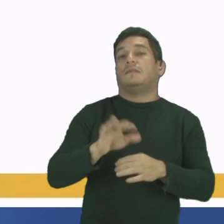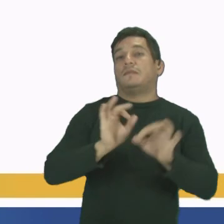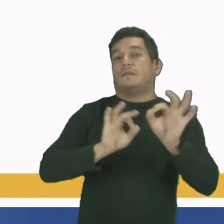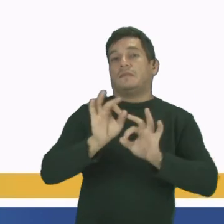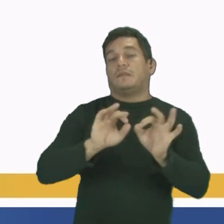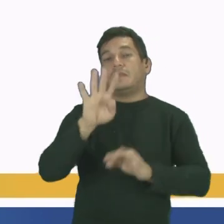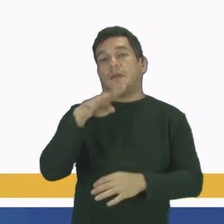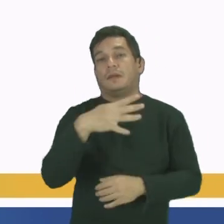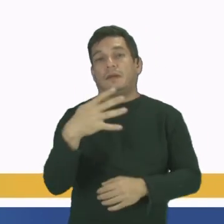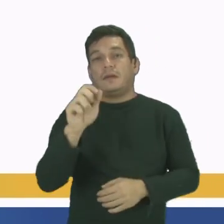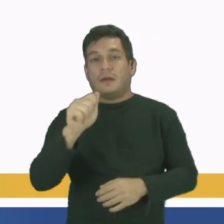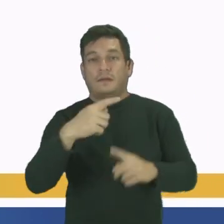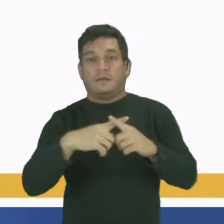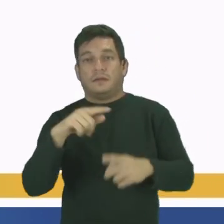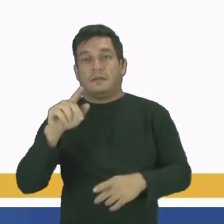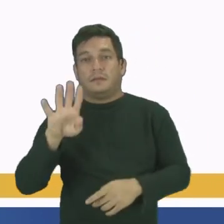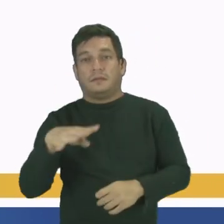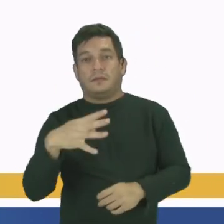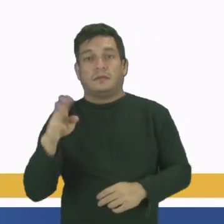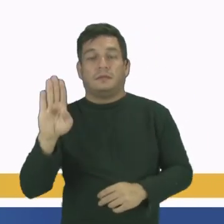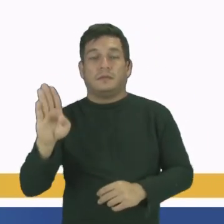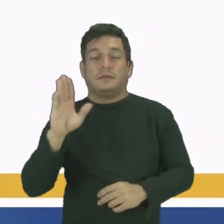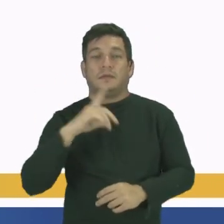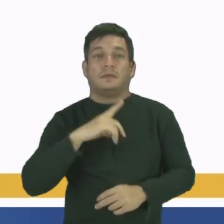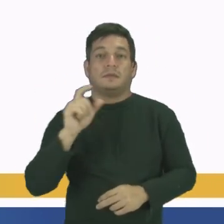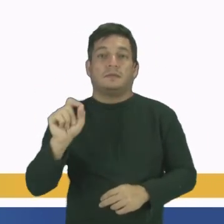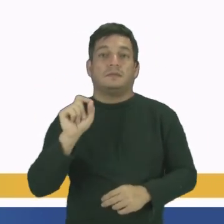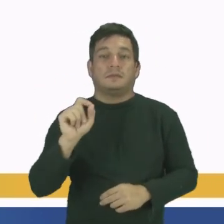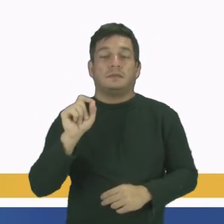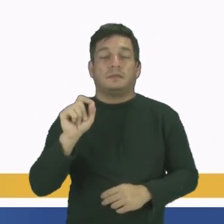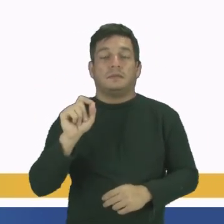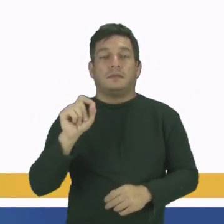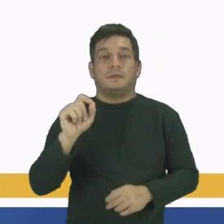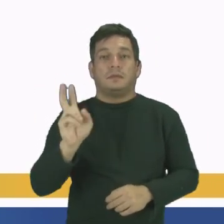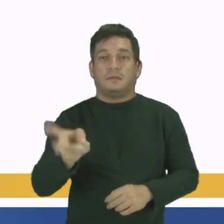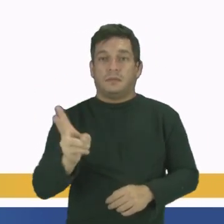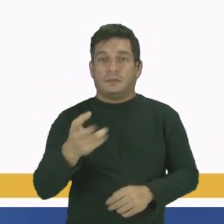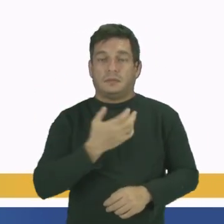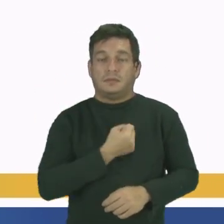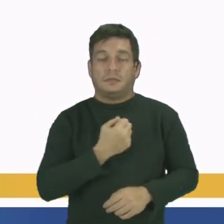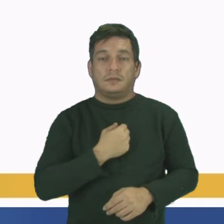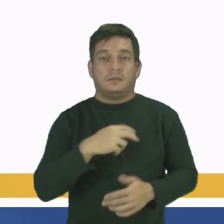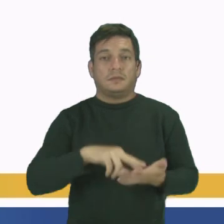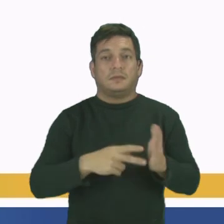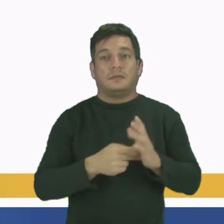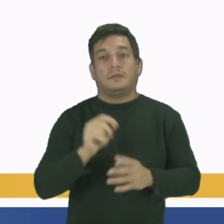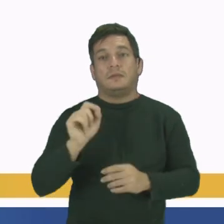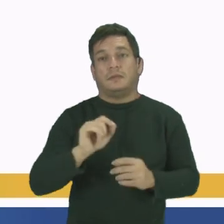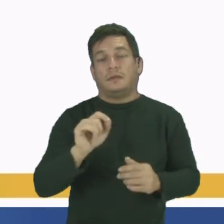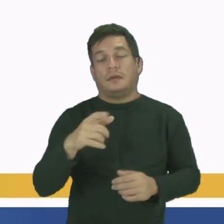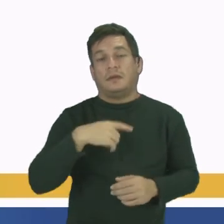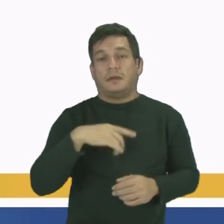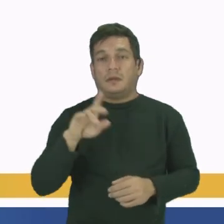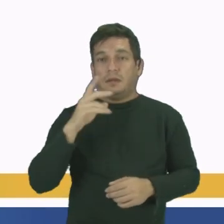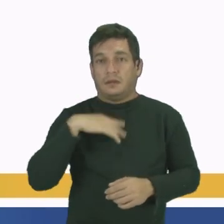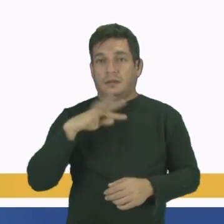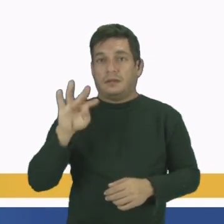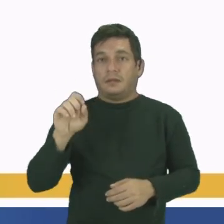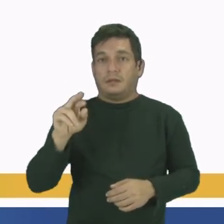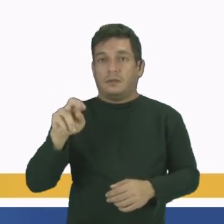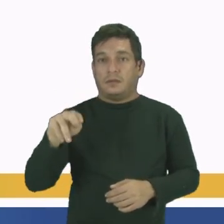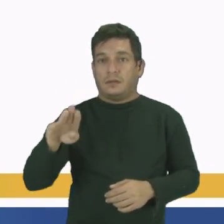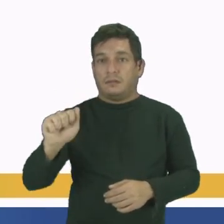da matriz A vezes o determinante da matriz B, nós temos esse mesmo valor. Isso significa dizer que o teorema de Birnet